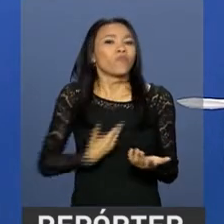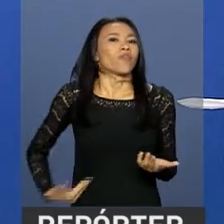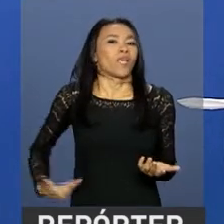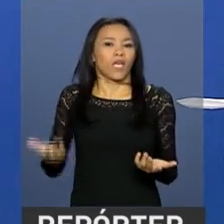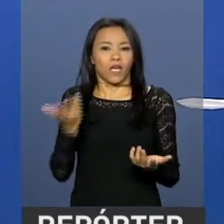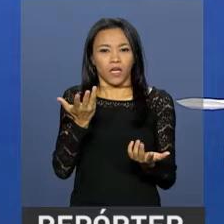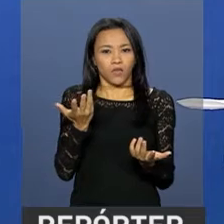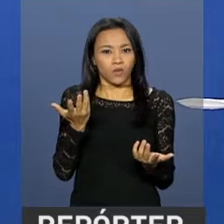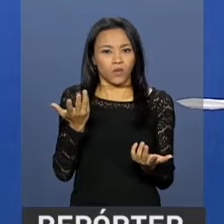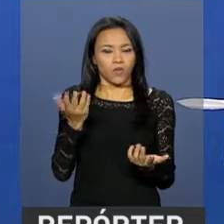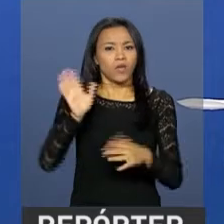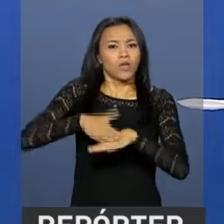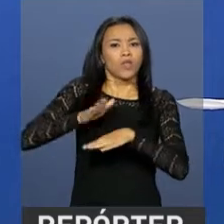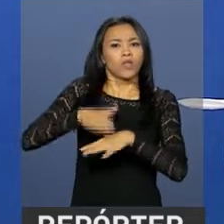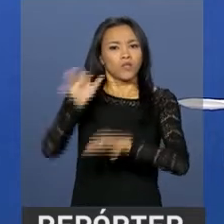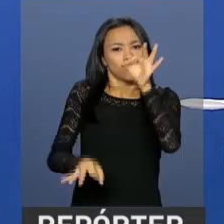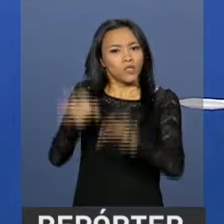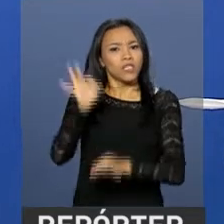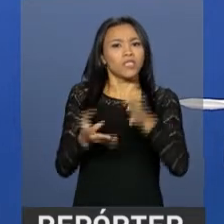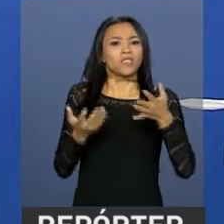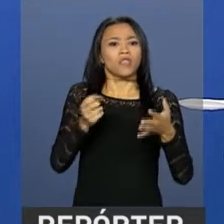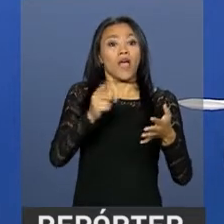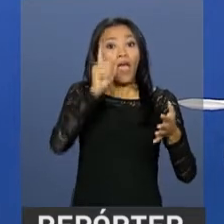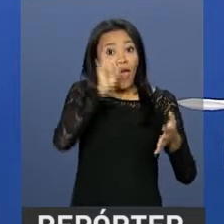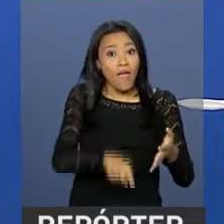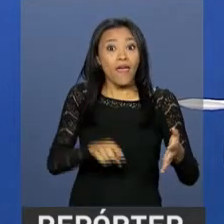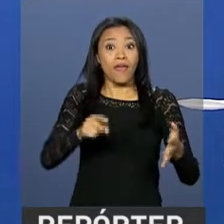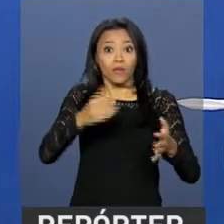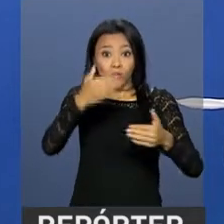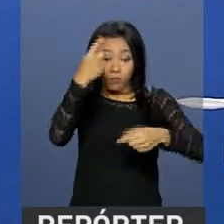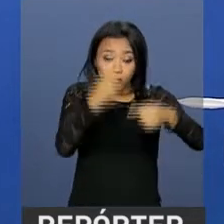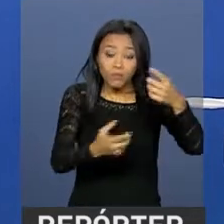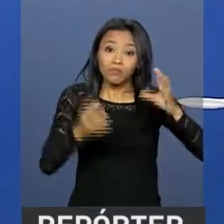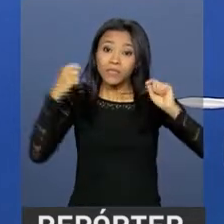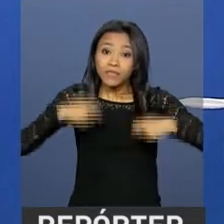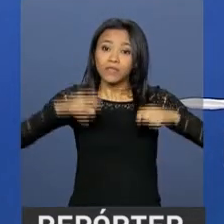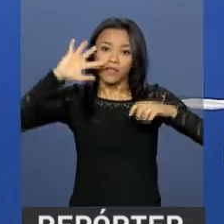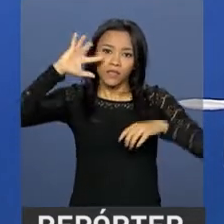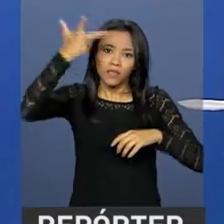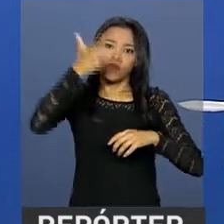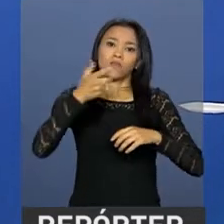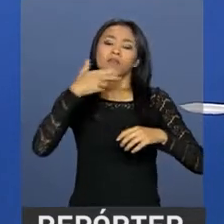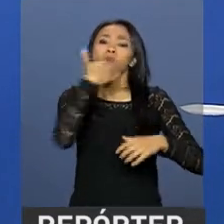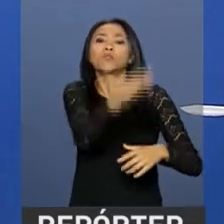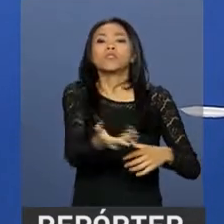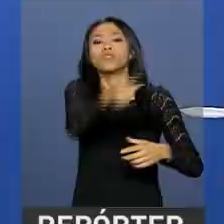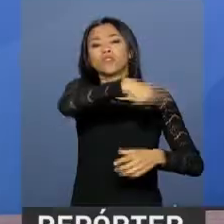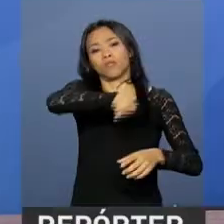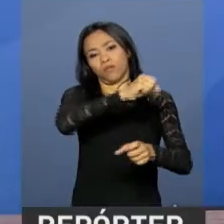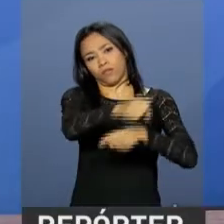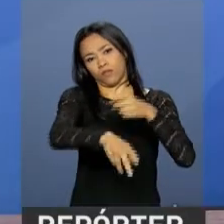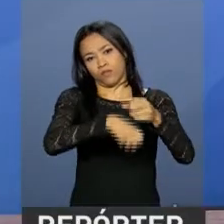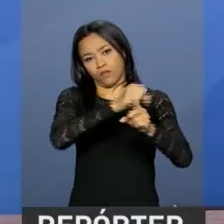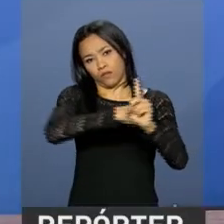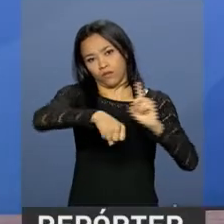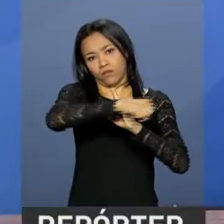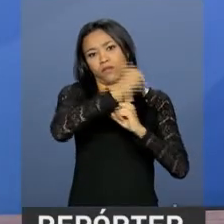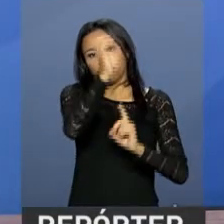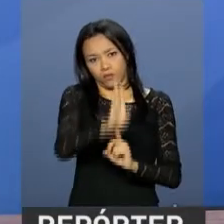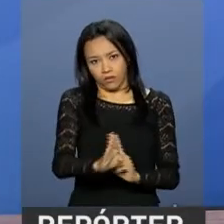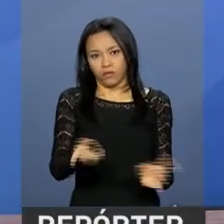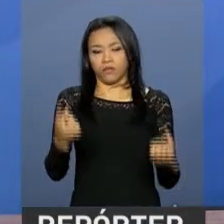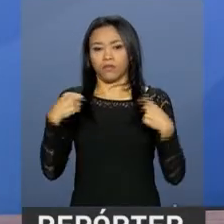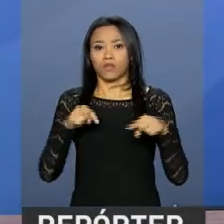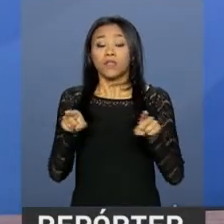público judiciário e executivo é um problema do estado é a vontade do estado e da sociedade civil sociedade brasileira o ministro